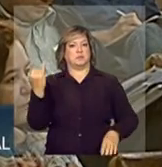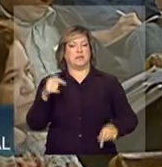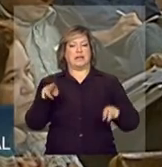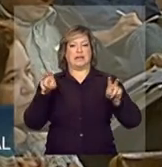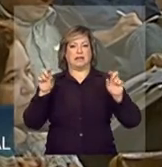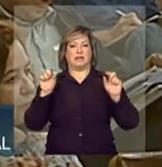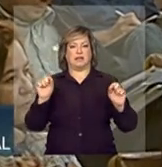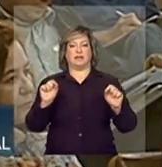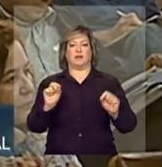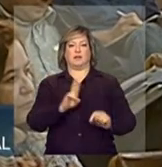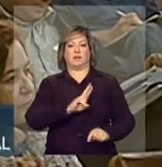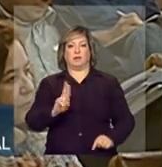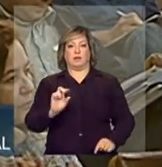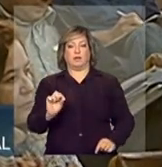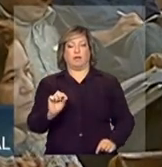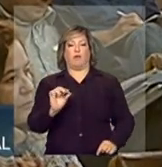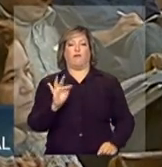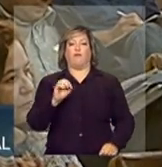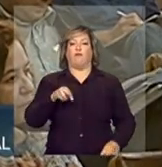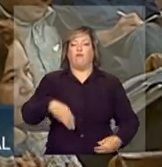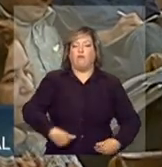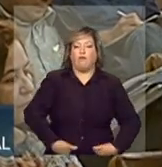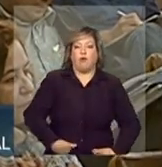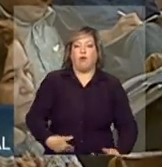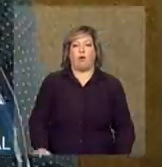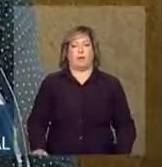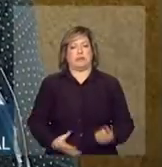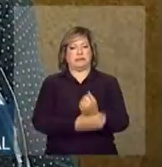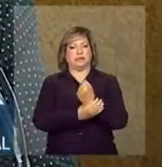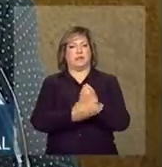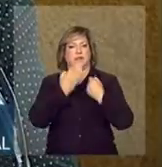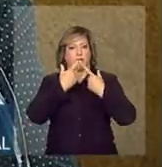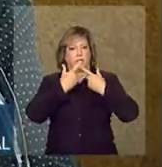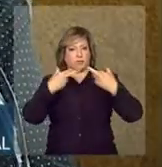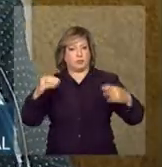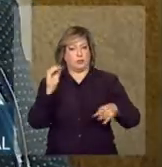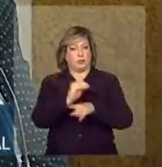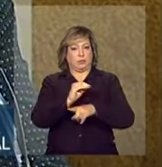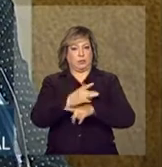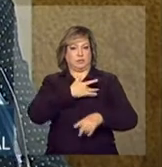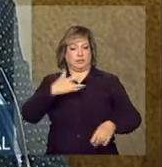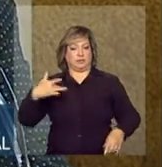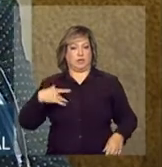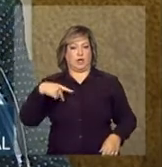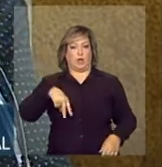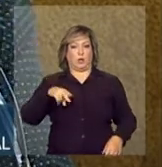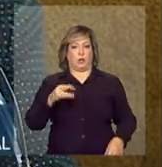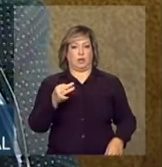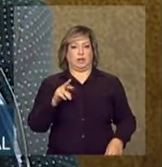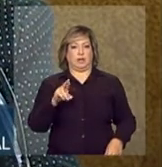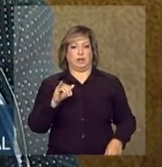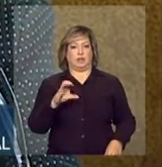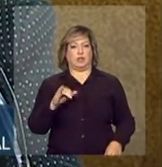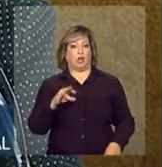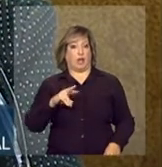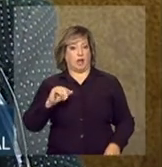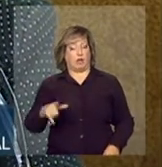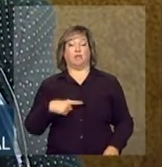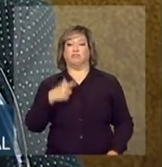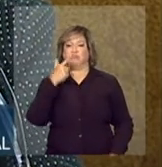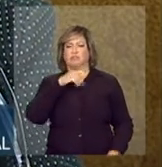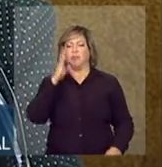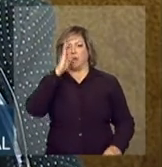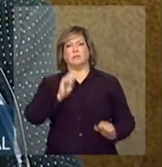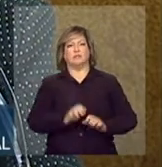pauta de segurança da fome, da segurança alimentar e nutricional ganhou força no Brasil por conta da ação